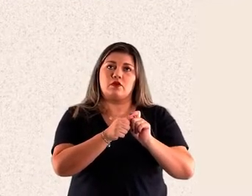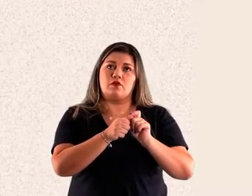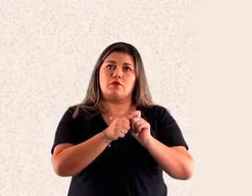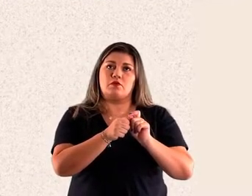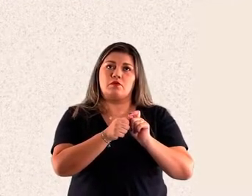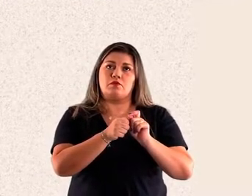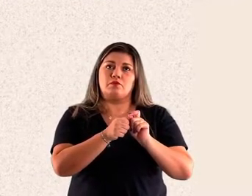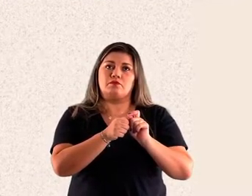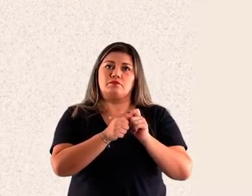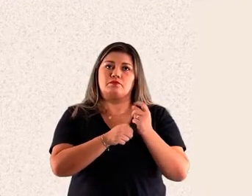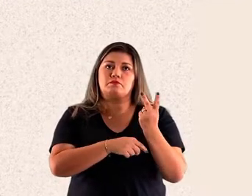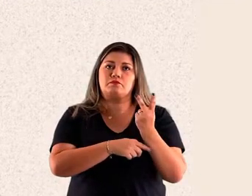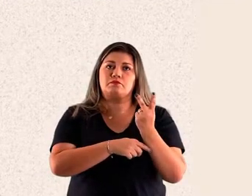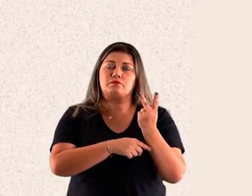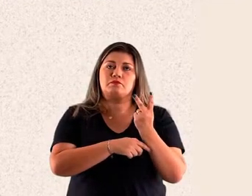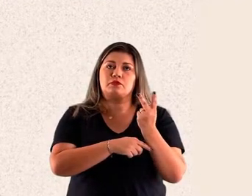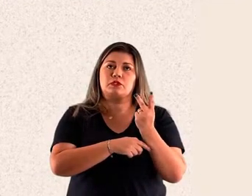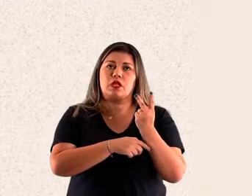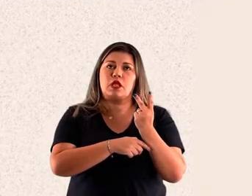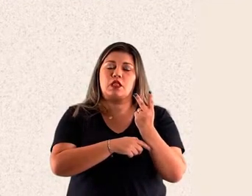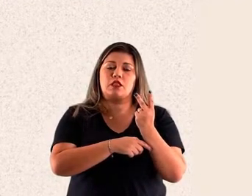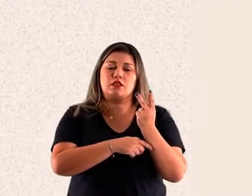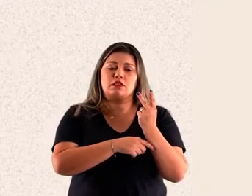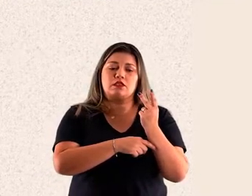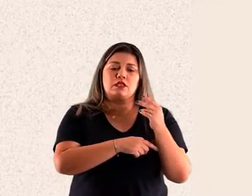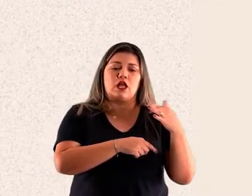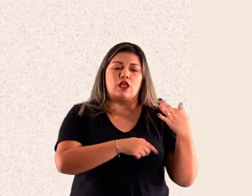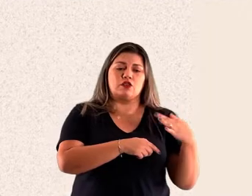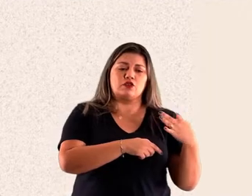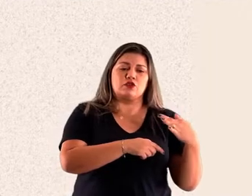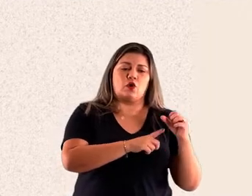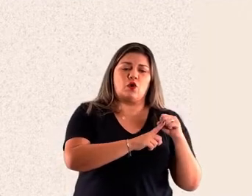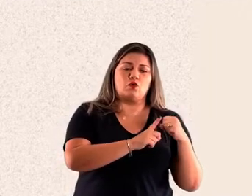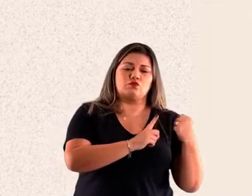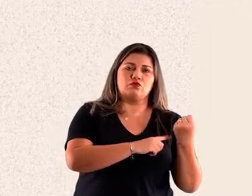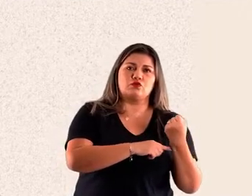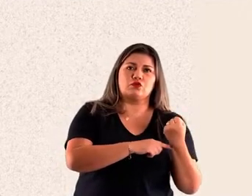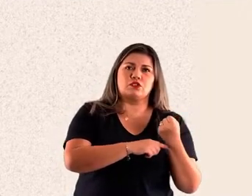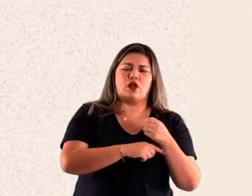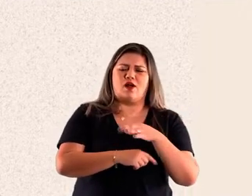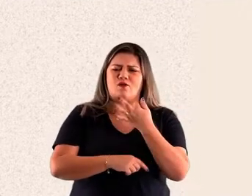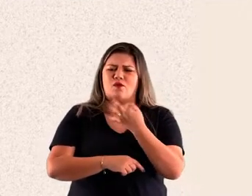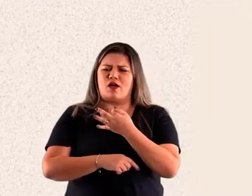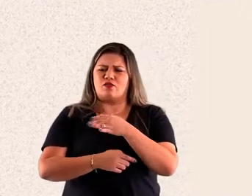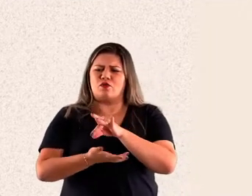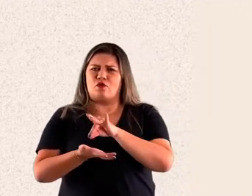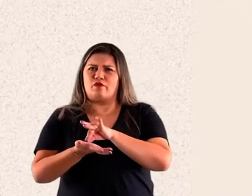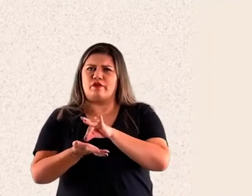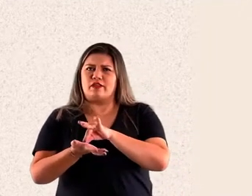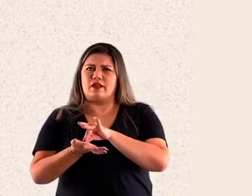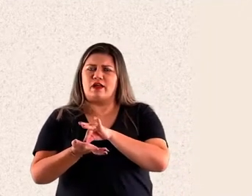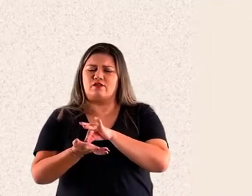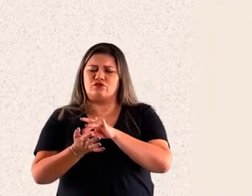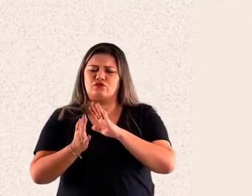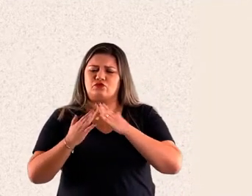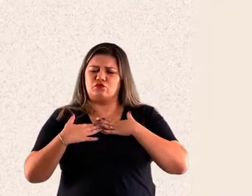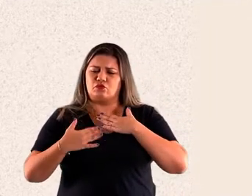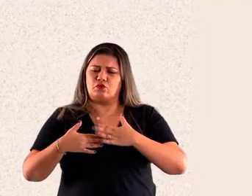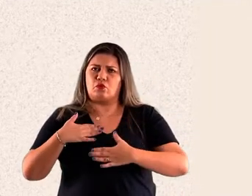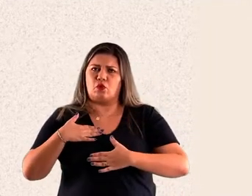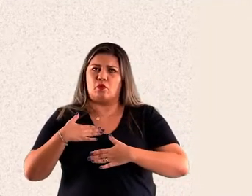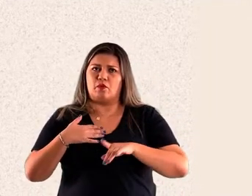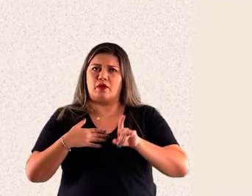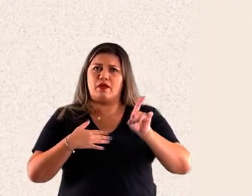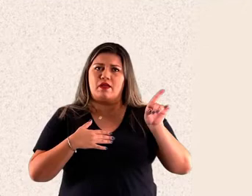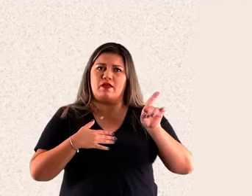e a sobre a dor social e a dor física Hum eu vou explicar muito brevemente mas esse de Cyber